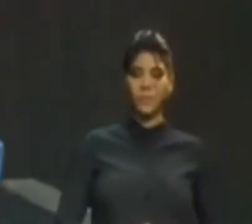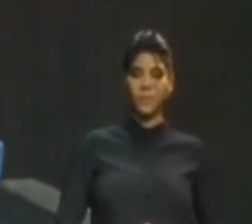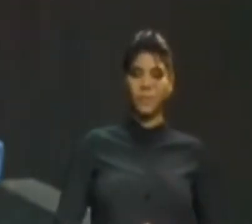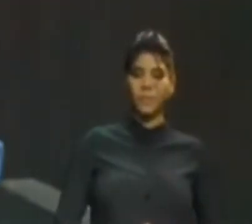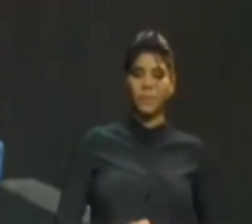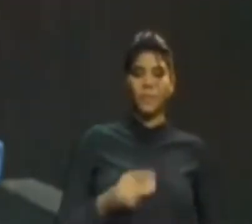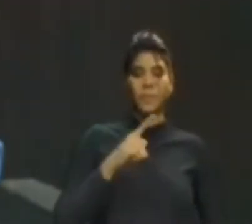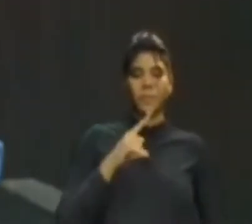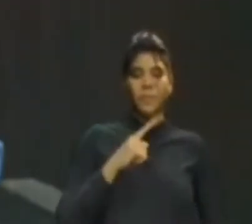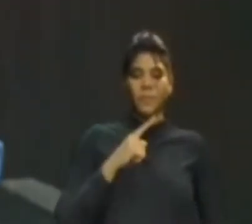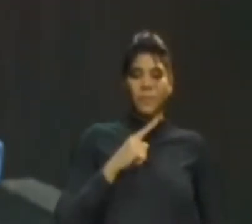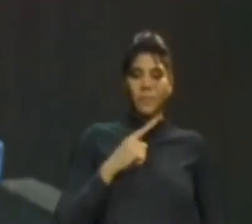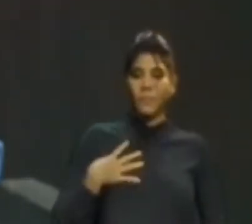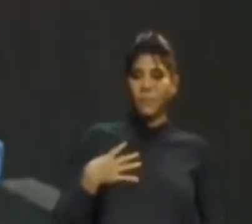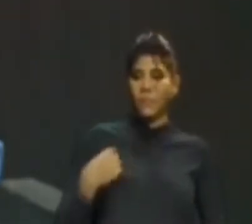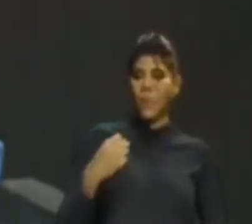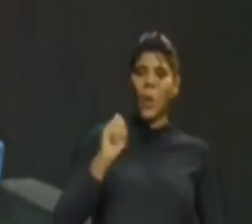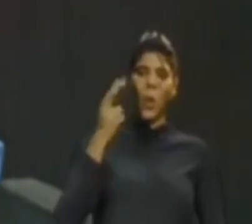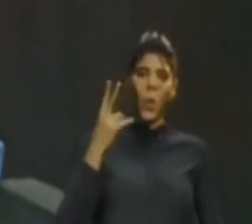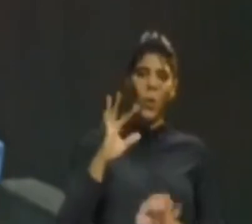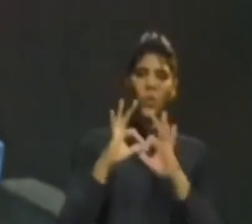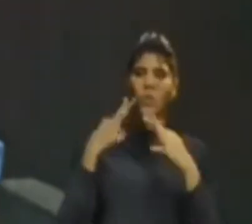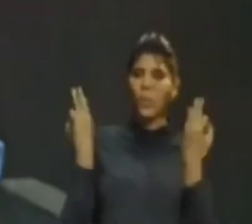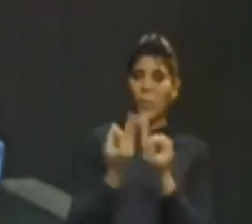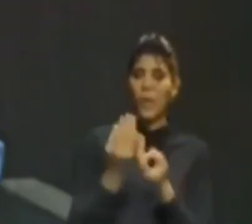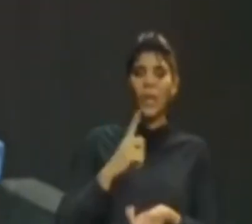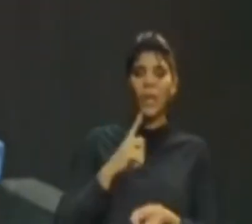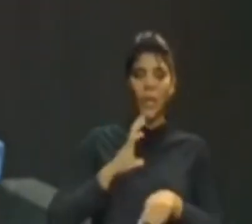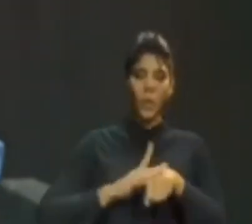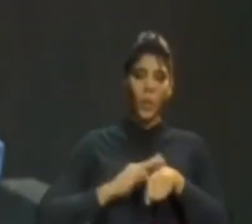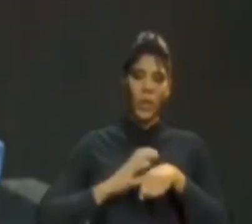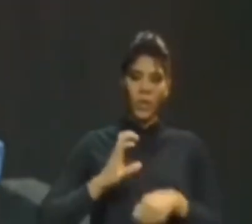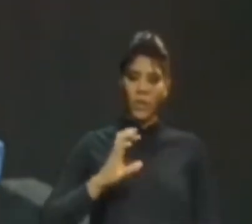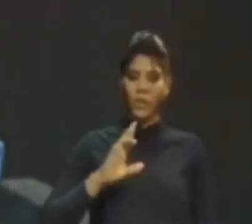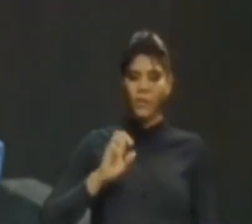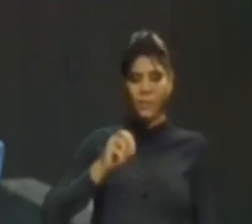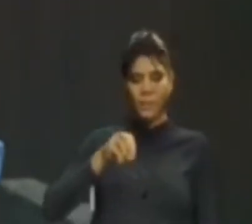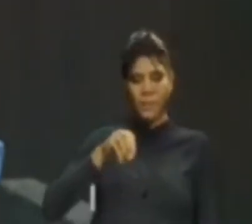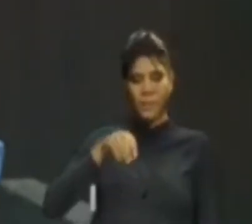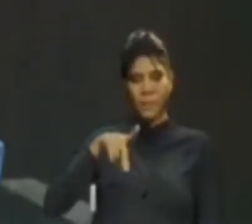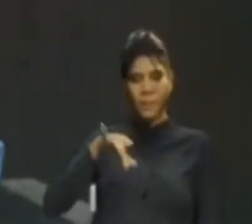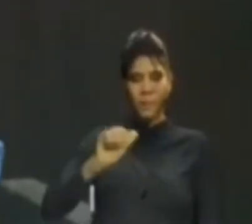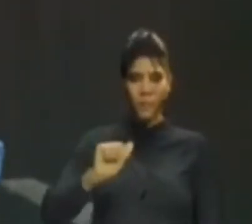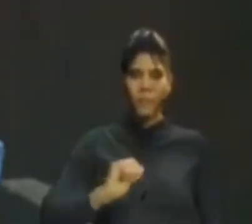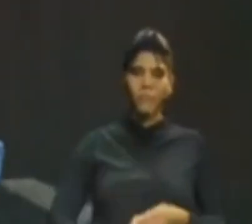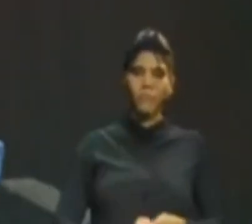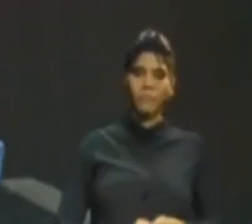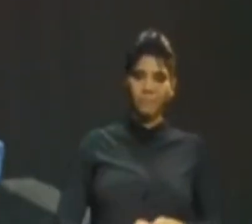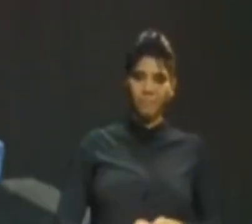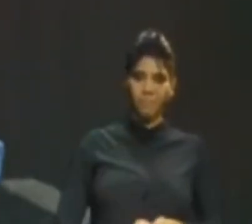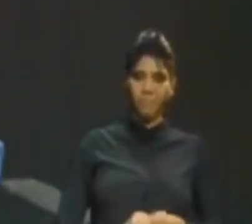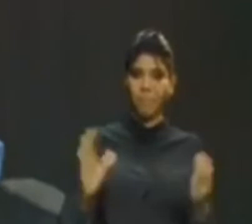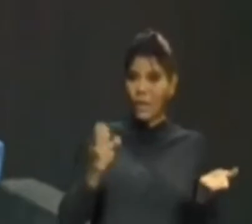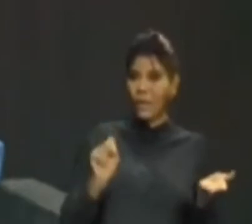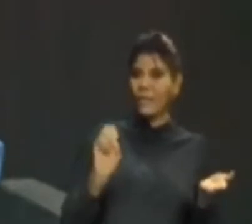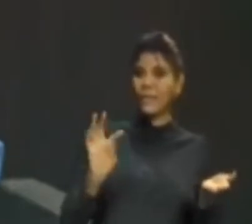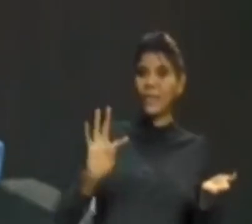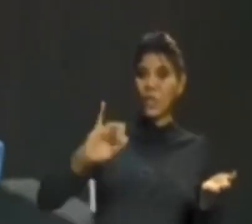ou então que tem familiares em casa com doenças crônicas e dizem o que está sendo julgado agora no